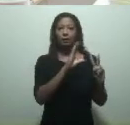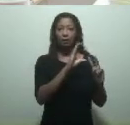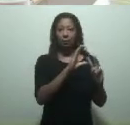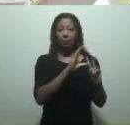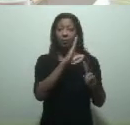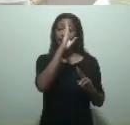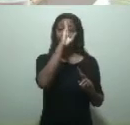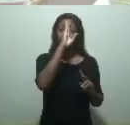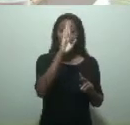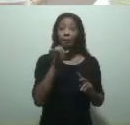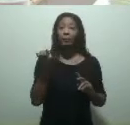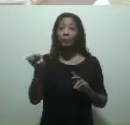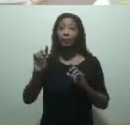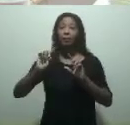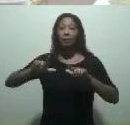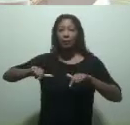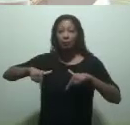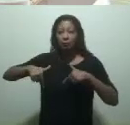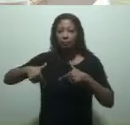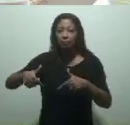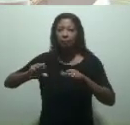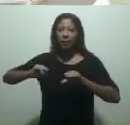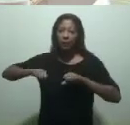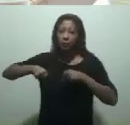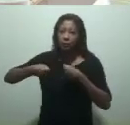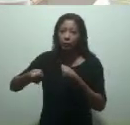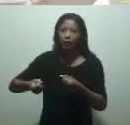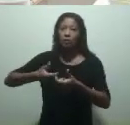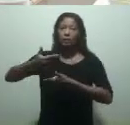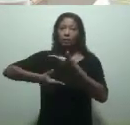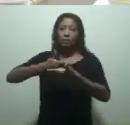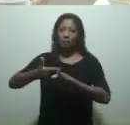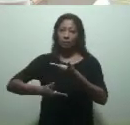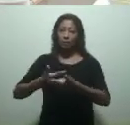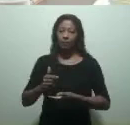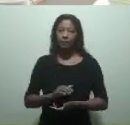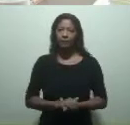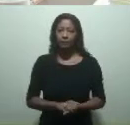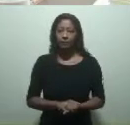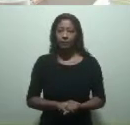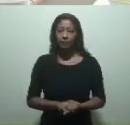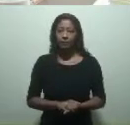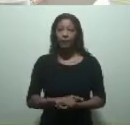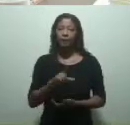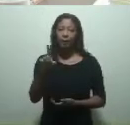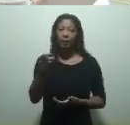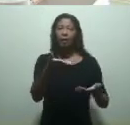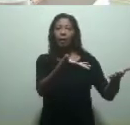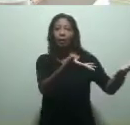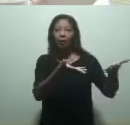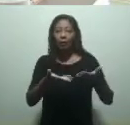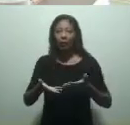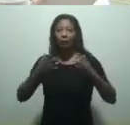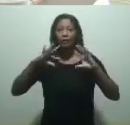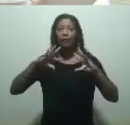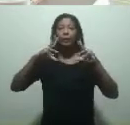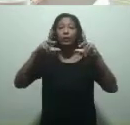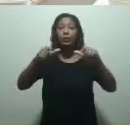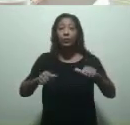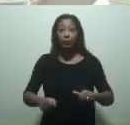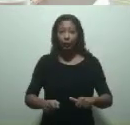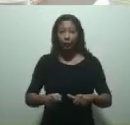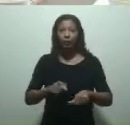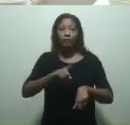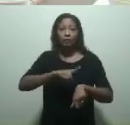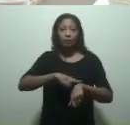dinamismo e pela forma de conduzir seus trabalhos. Nesse contexto, convidou todos para, naquele